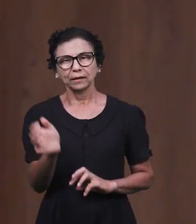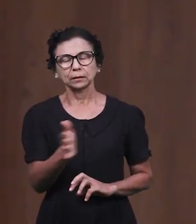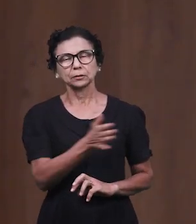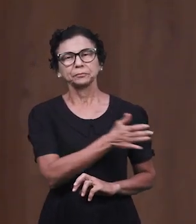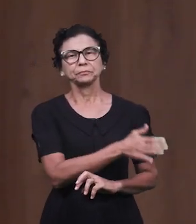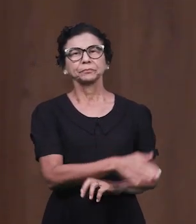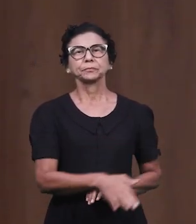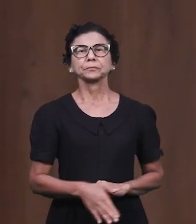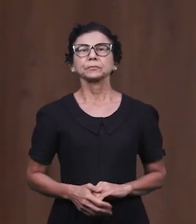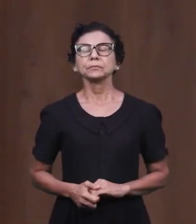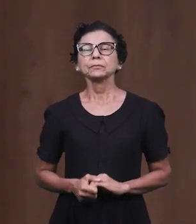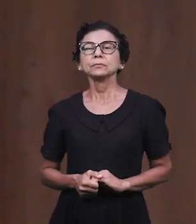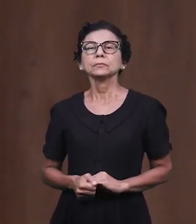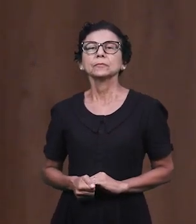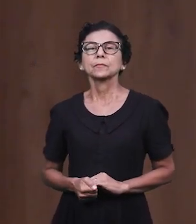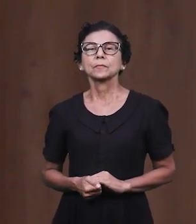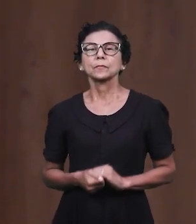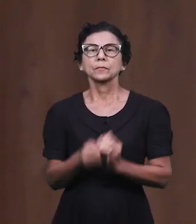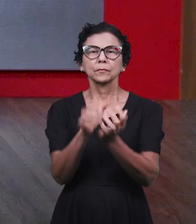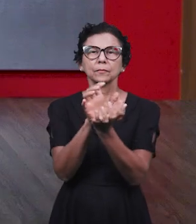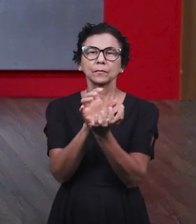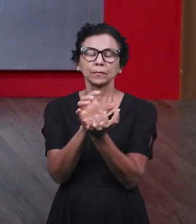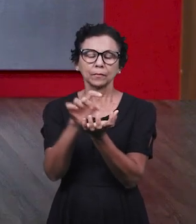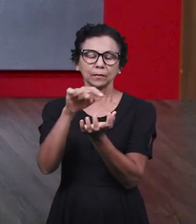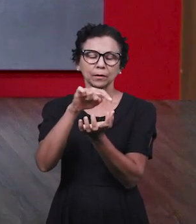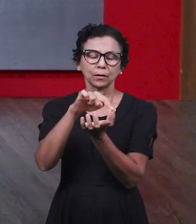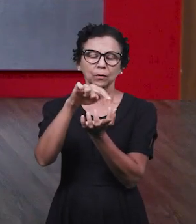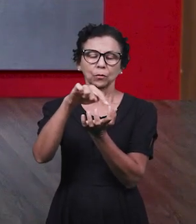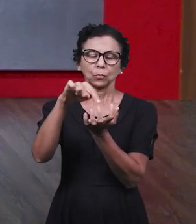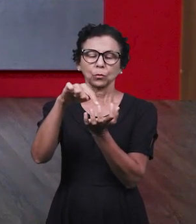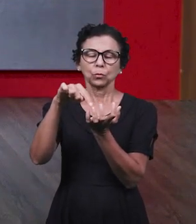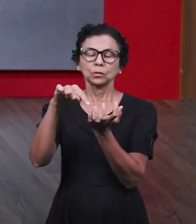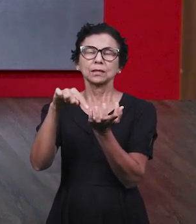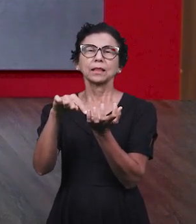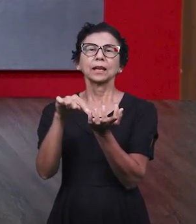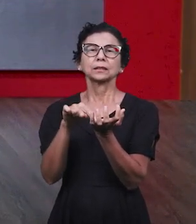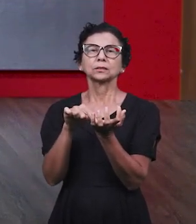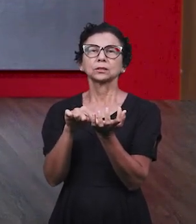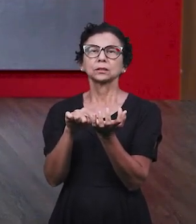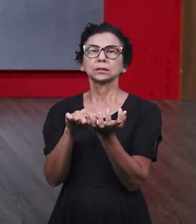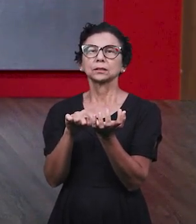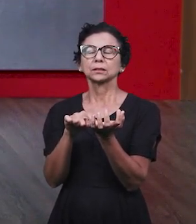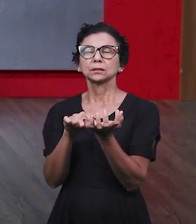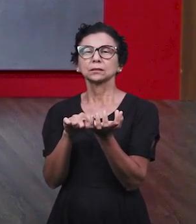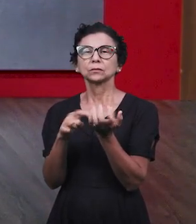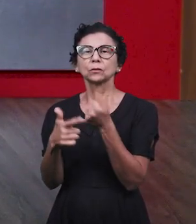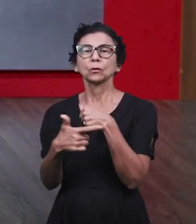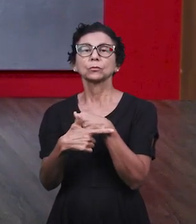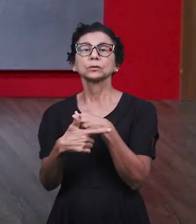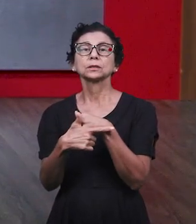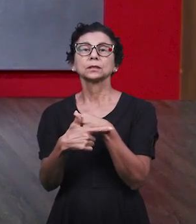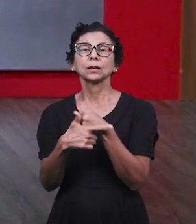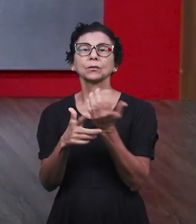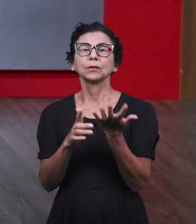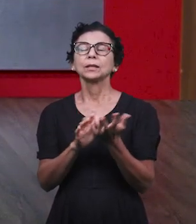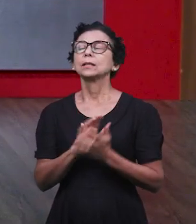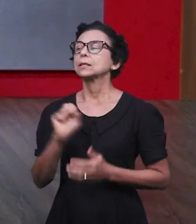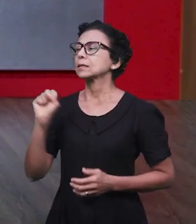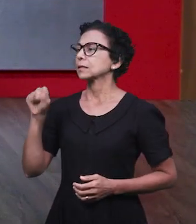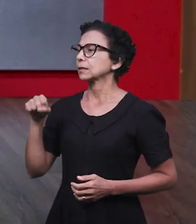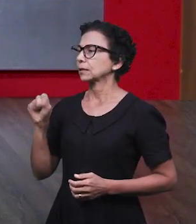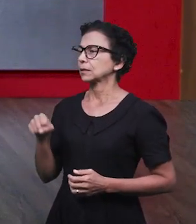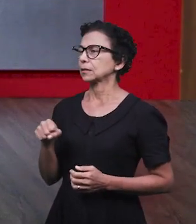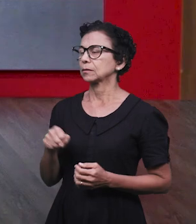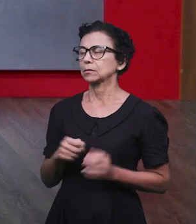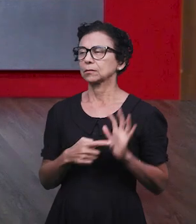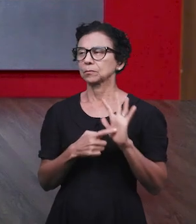uma função na alimentação? Com certeza. Na verdade, a nossa boca, eu trouxe até aqui um modelinho para a gente poder